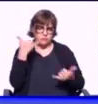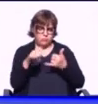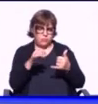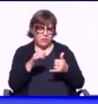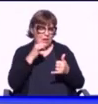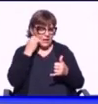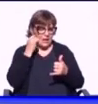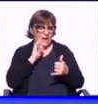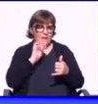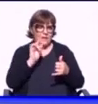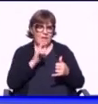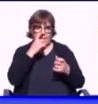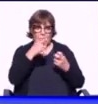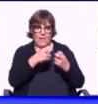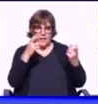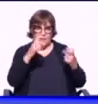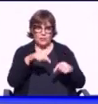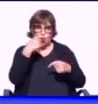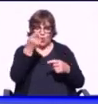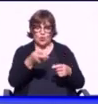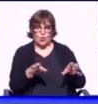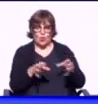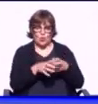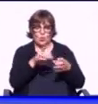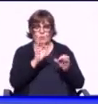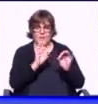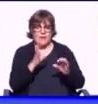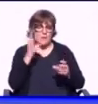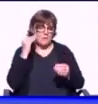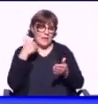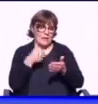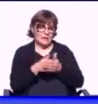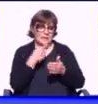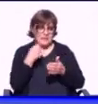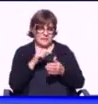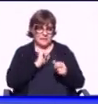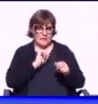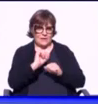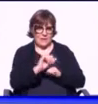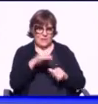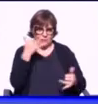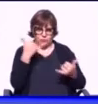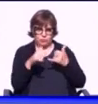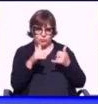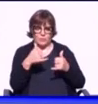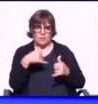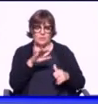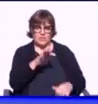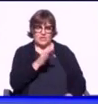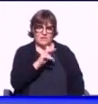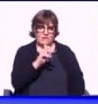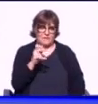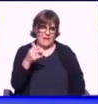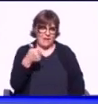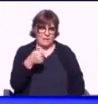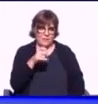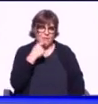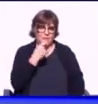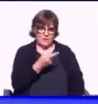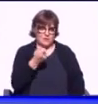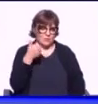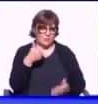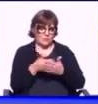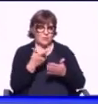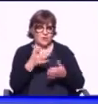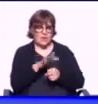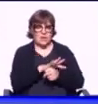de adeptos rivais e não só. Isto referente ao caso mais recente, ao caso das agressões, mas como o Fábio também disse há pouco, são casos